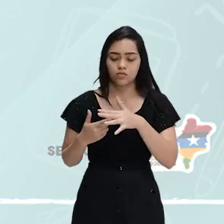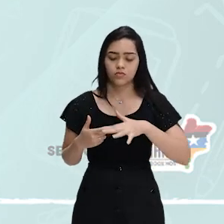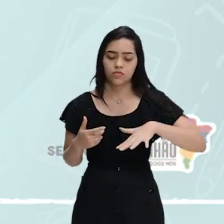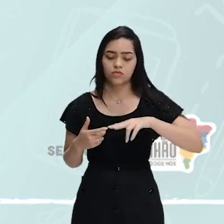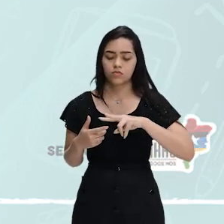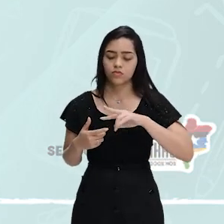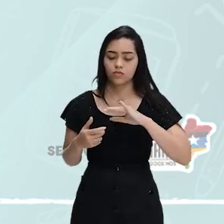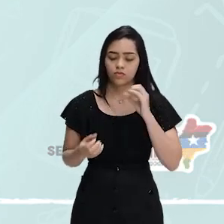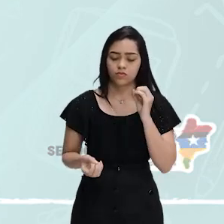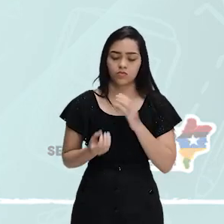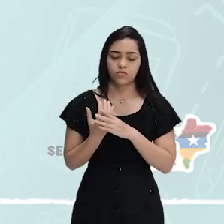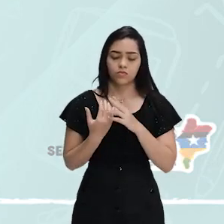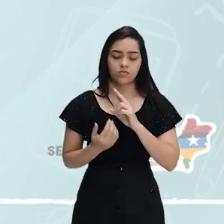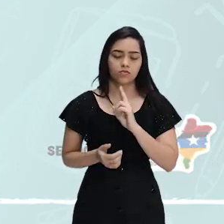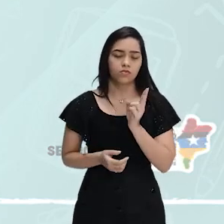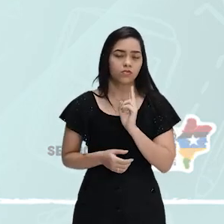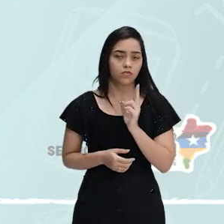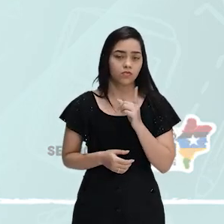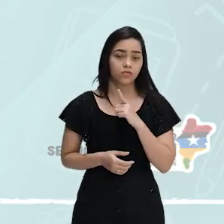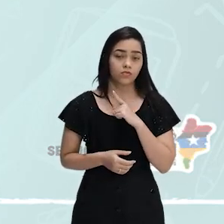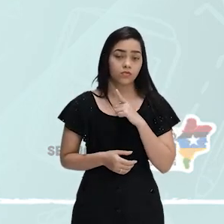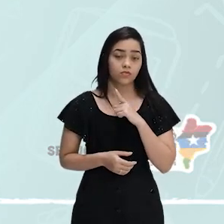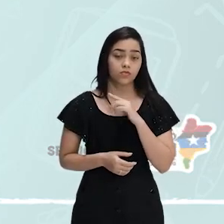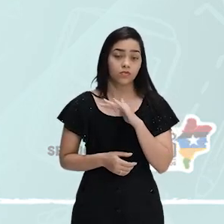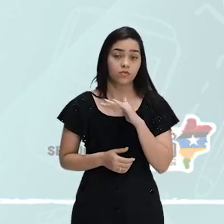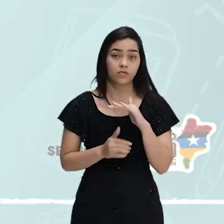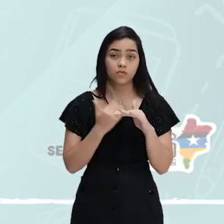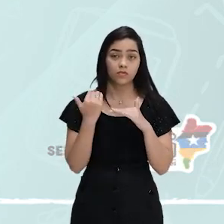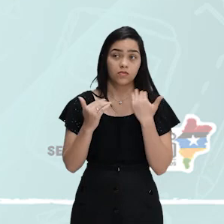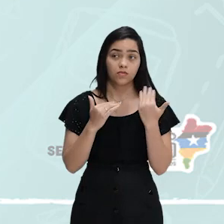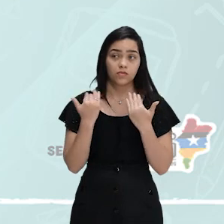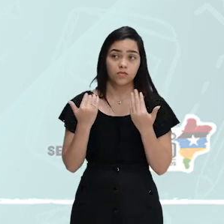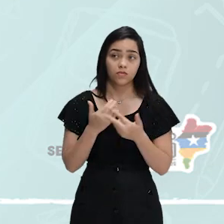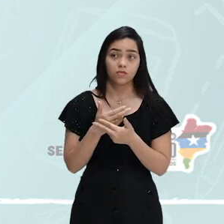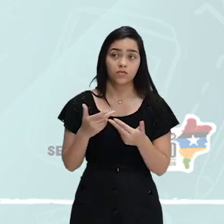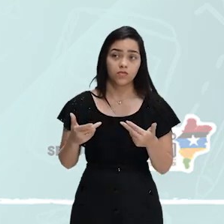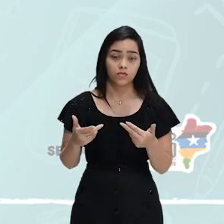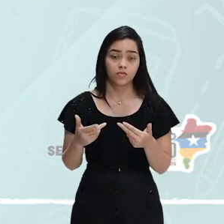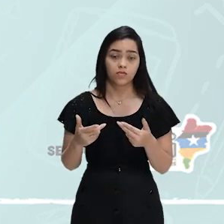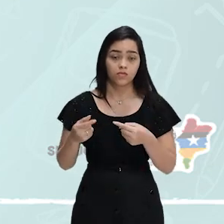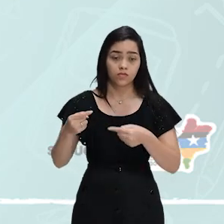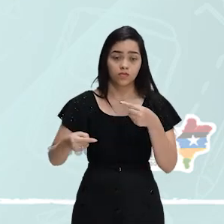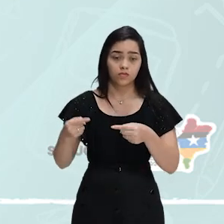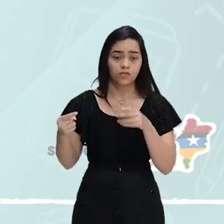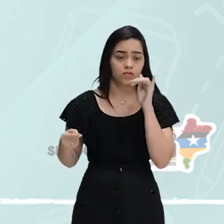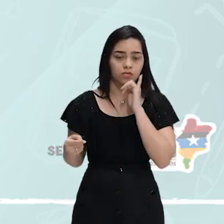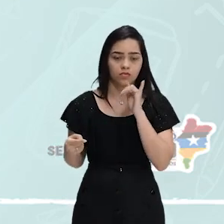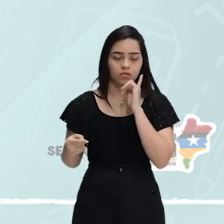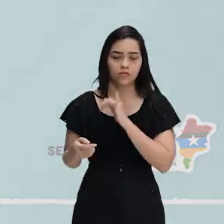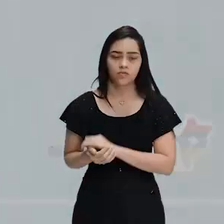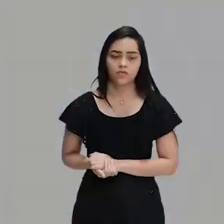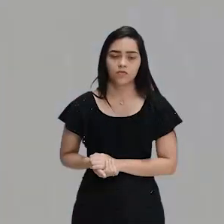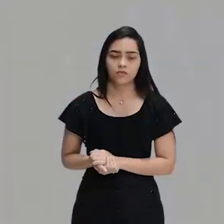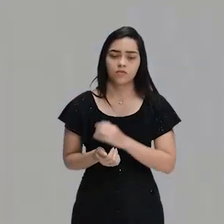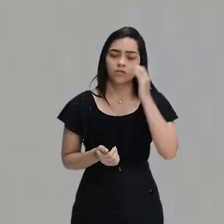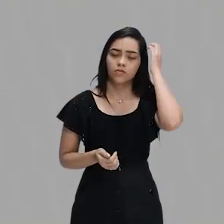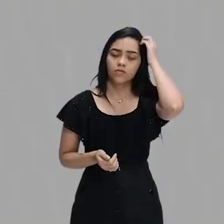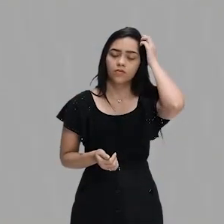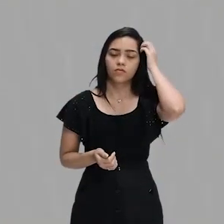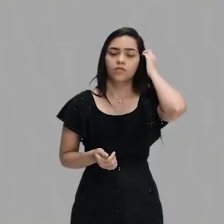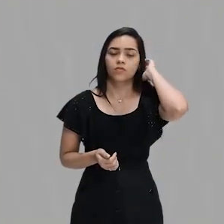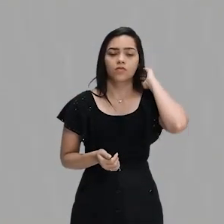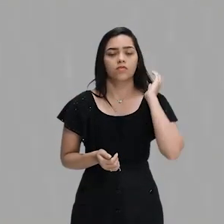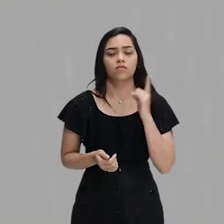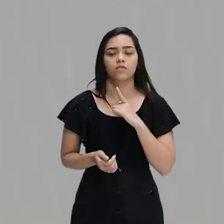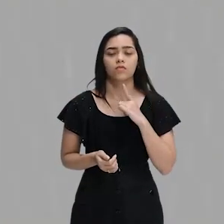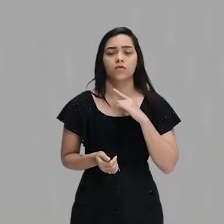vai produzir uma substância que mata os possíveis competidores. Por exemplo, Eu tenho aqui uma colônia